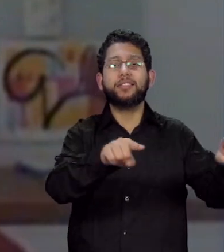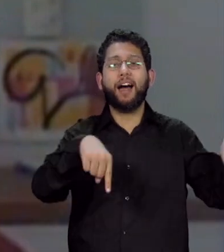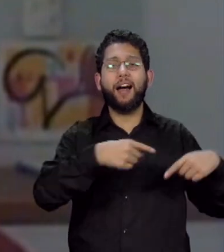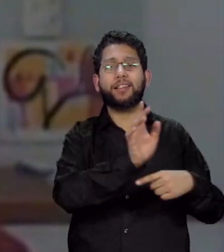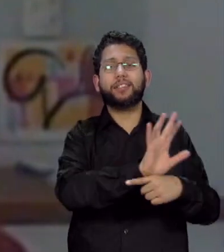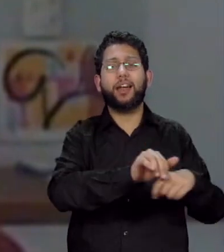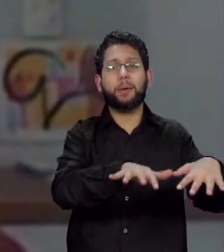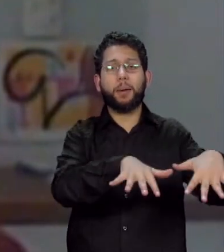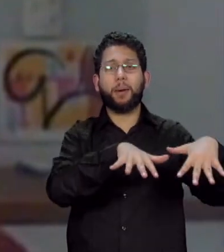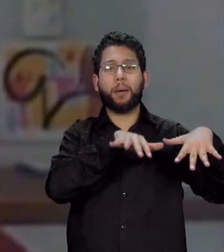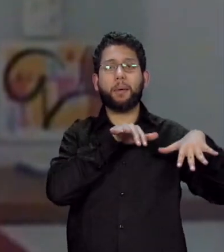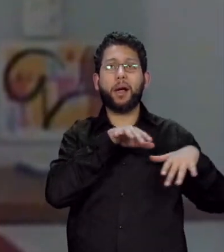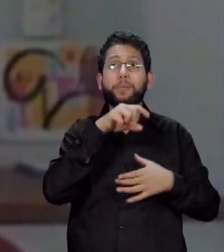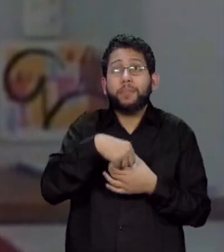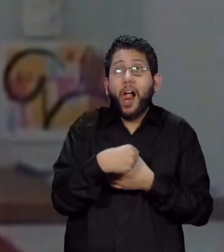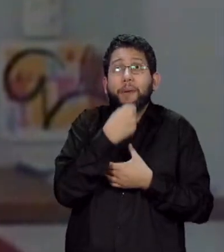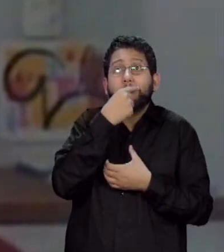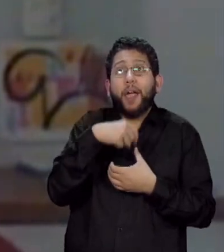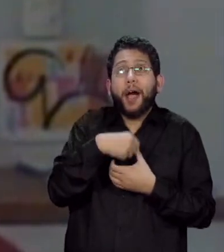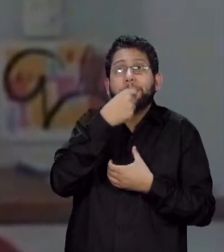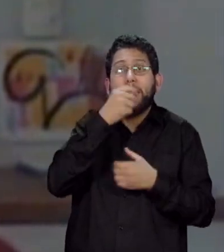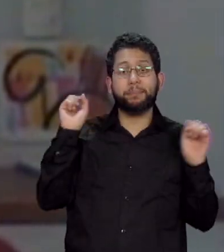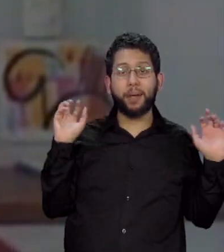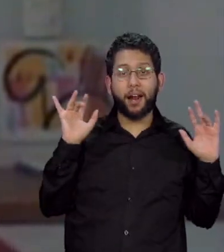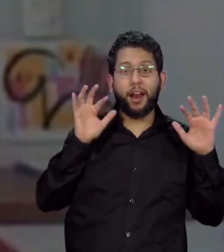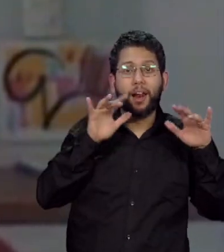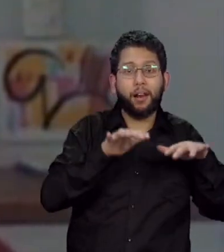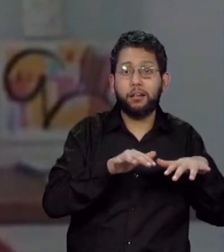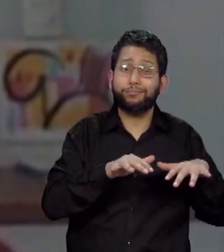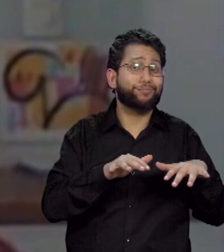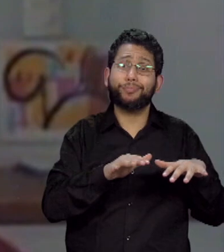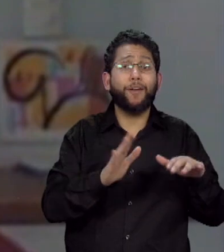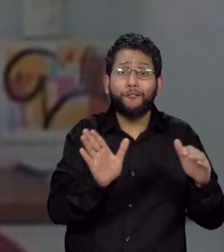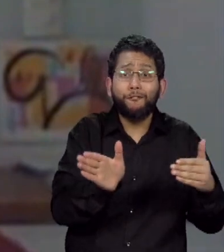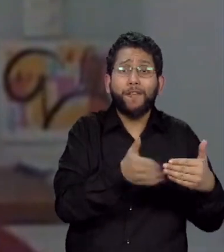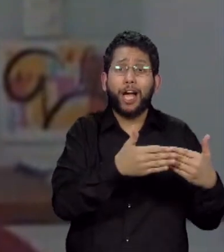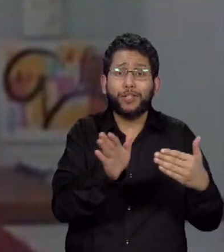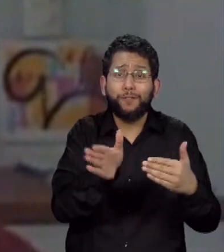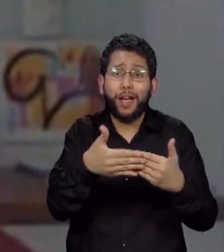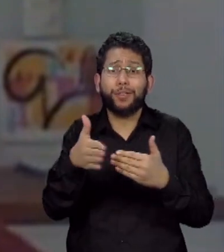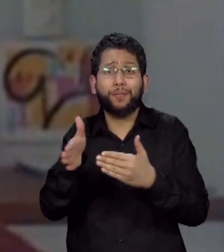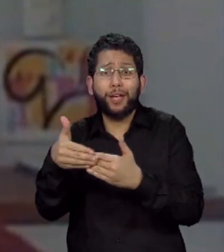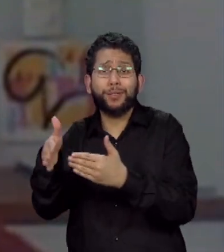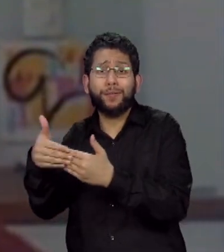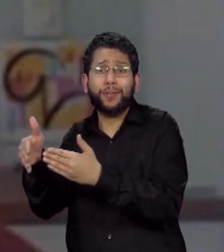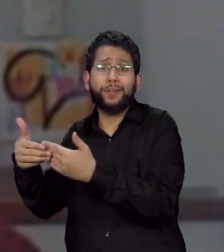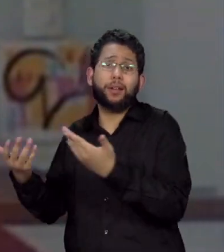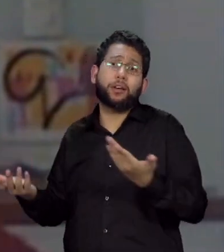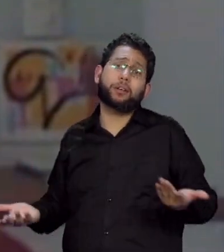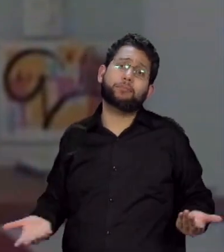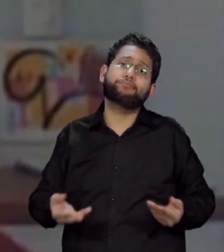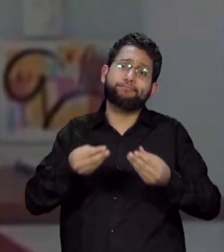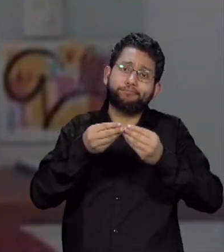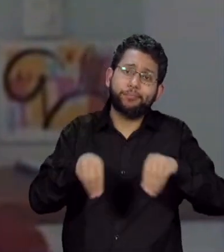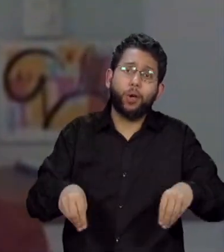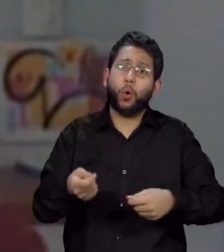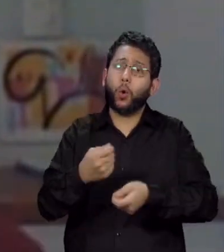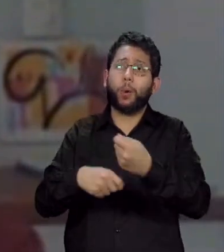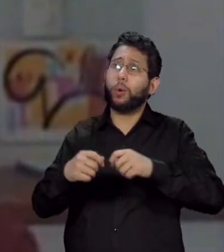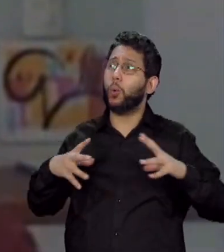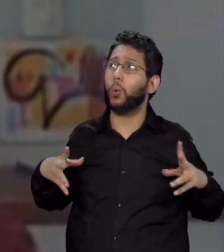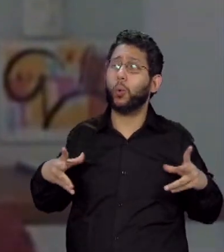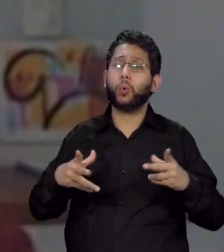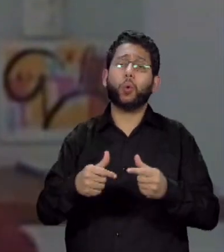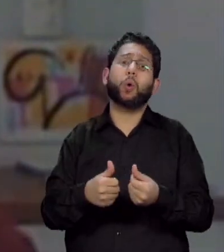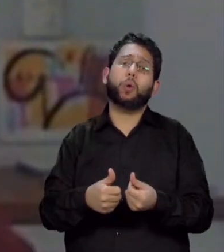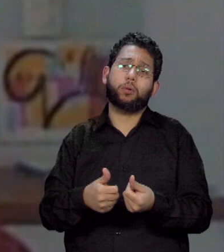muitos meses. O que aconteceu foi o fechamento de muitas dessas salas, né? Como a crise impactou a economia como um todo, também